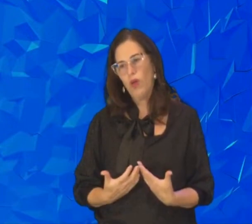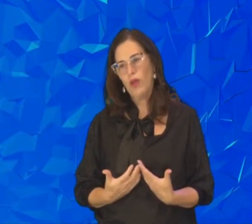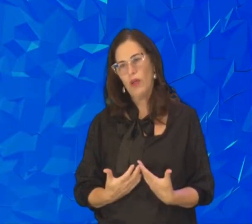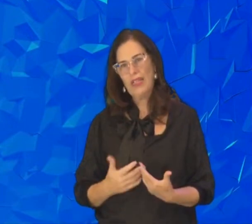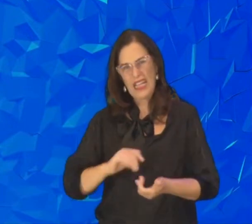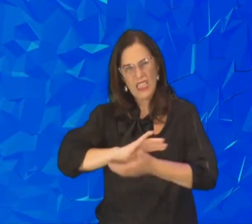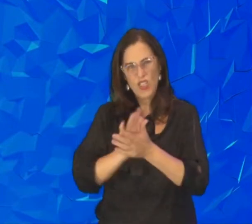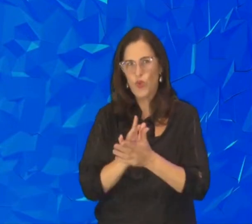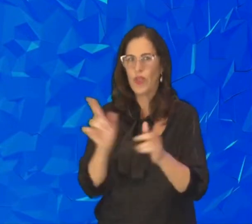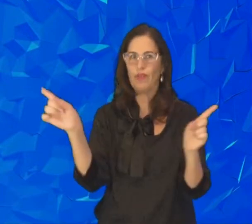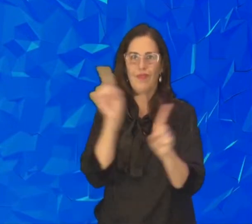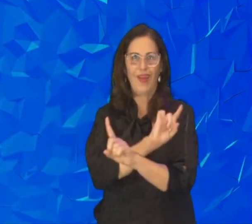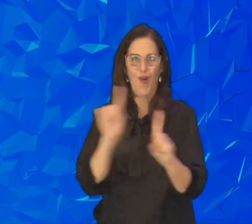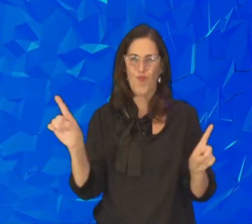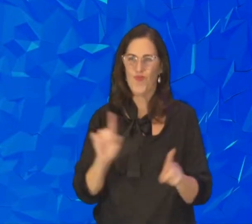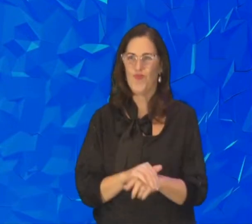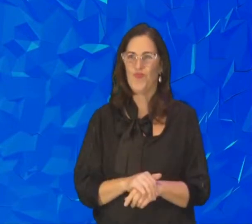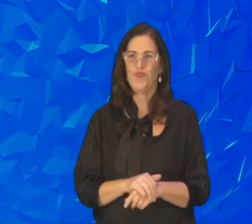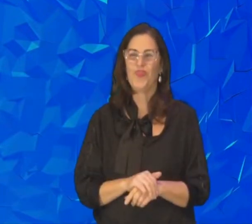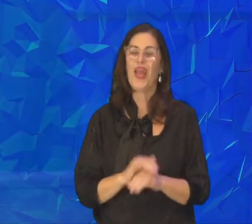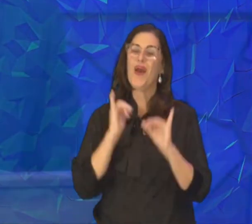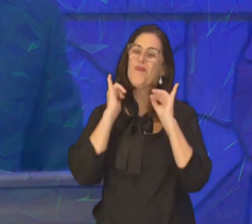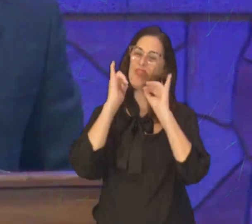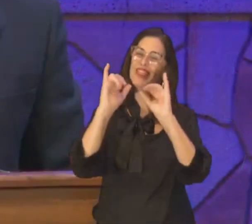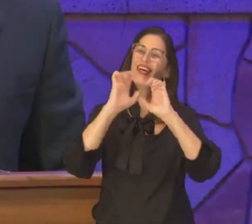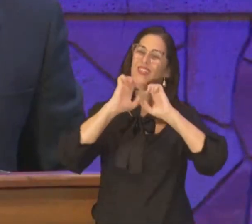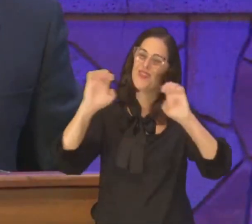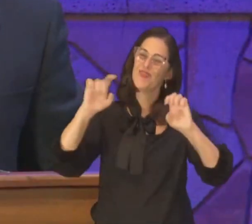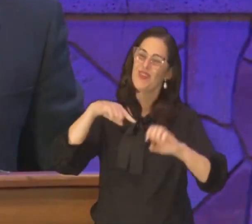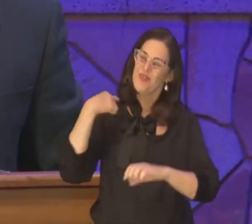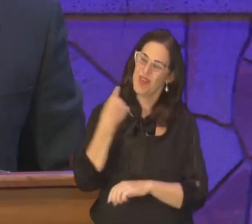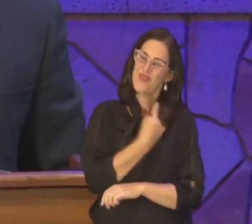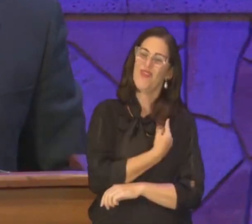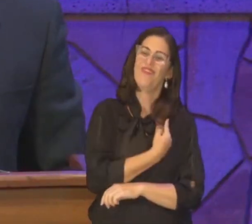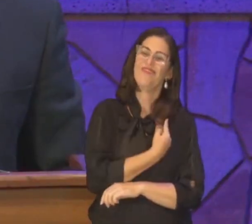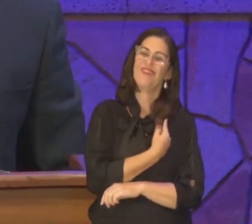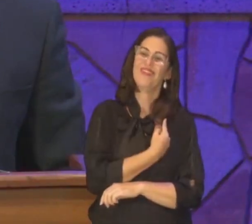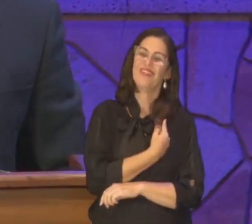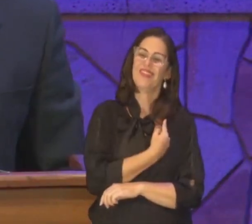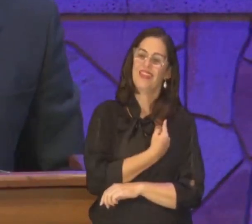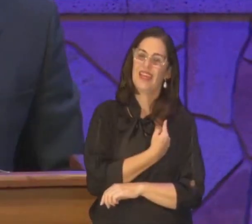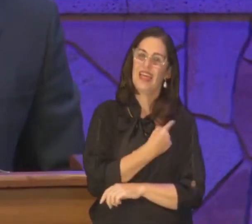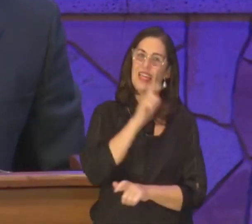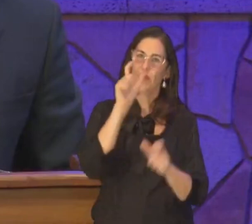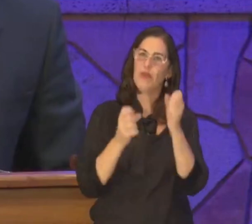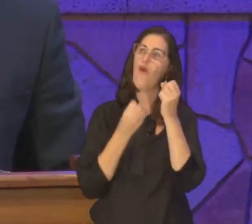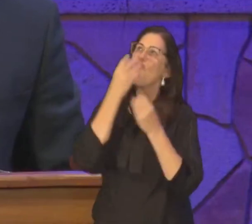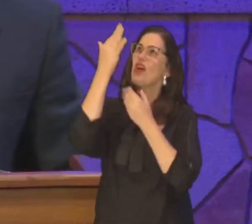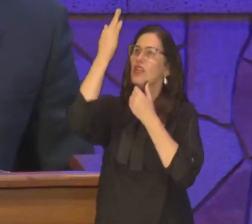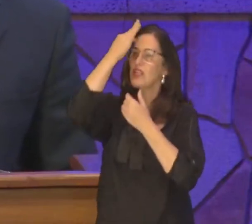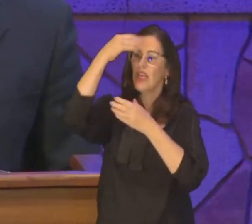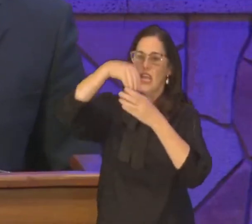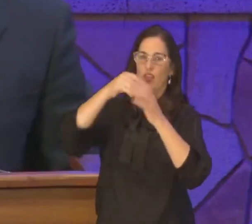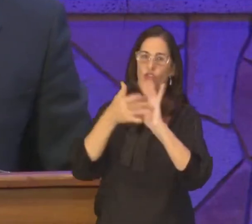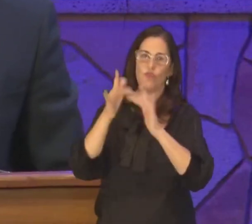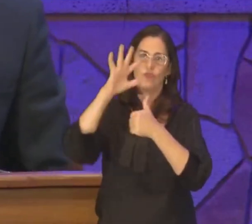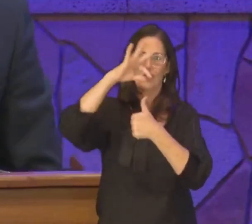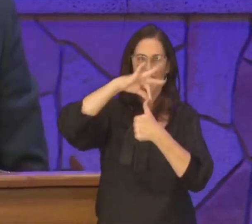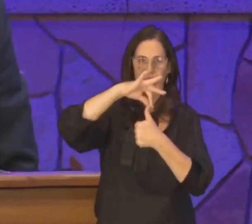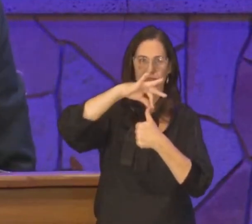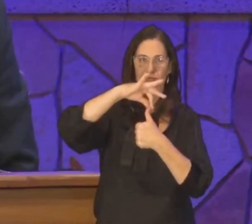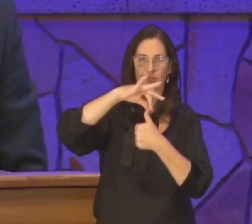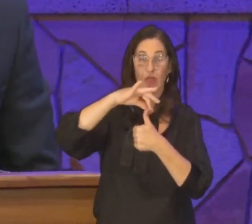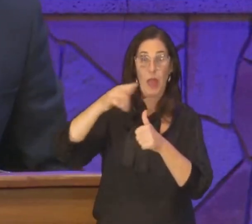não destruídos. Esta é a mensagem do Evangelho para nós, daqueles que professam a sua fé em Jesus Cristo.